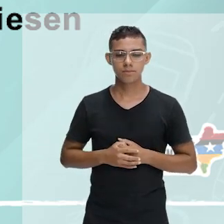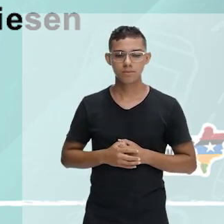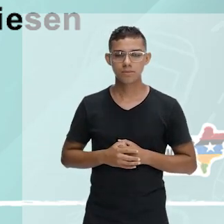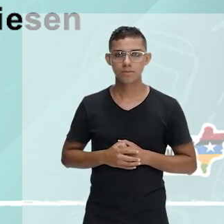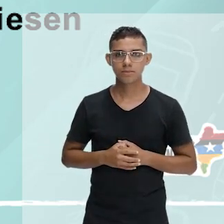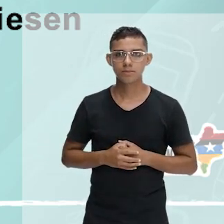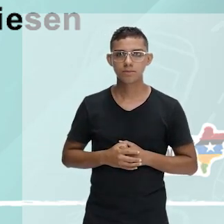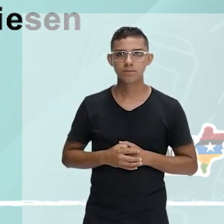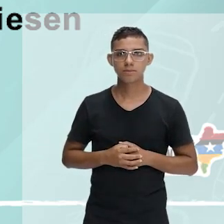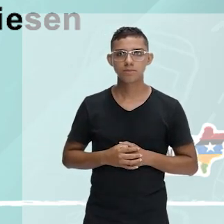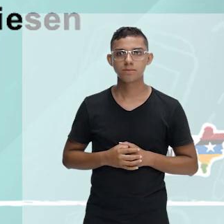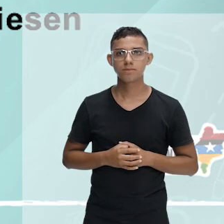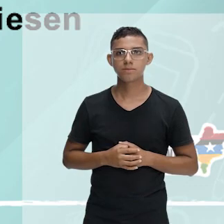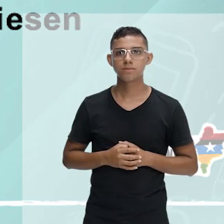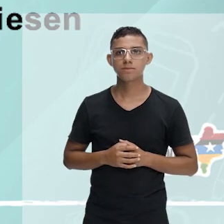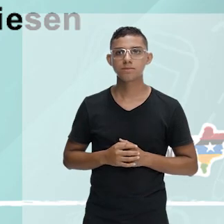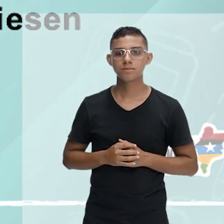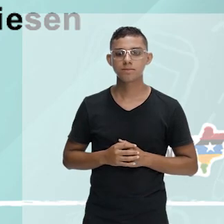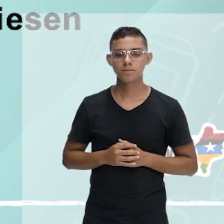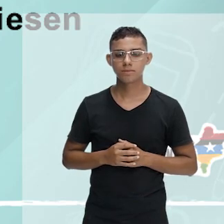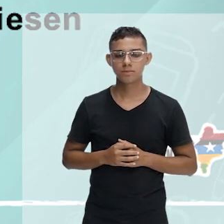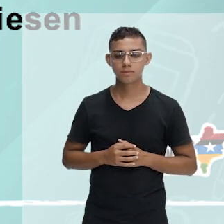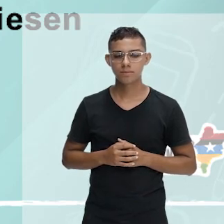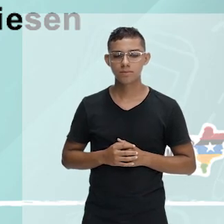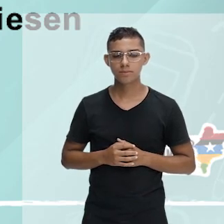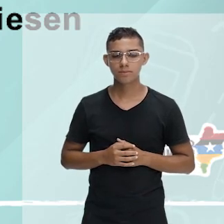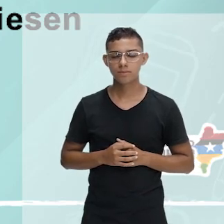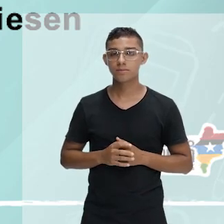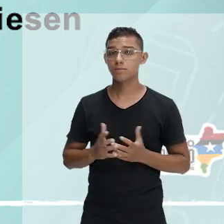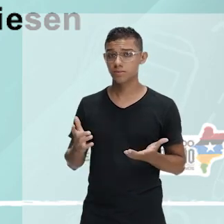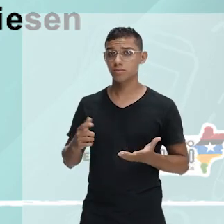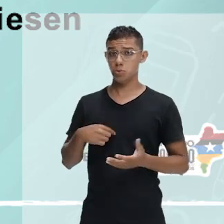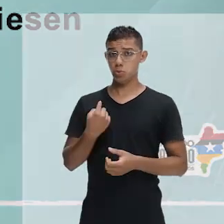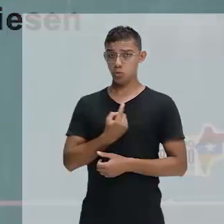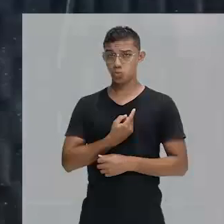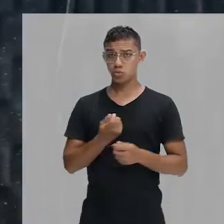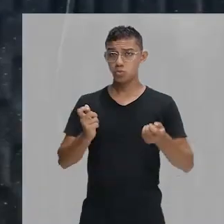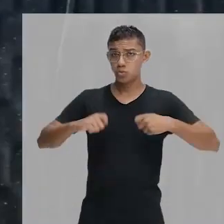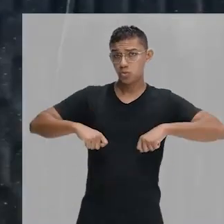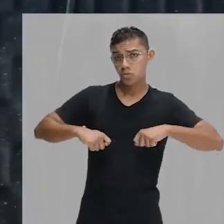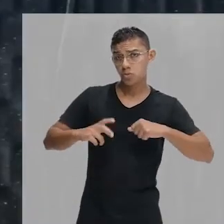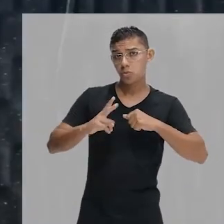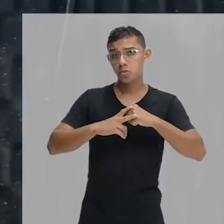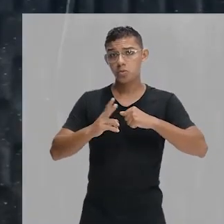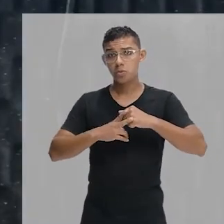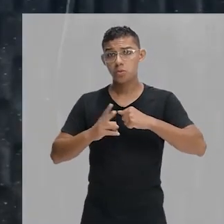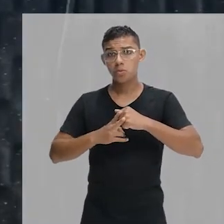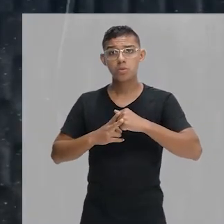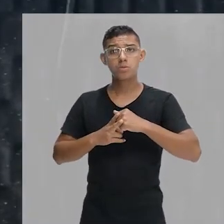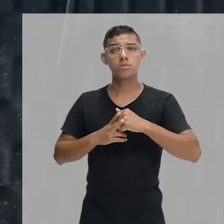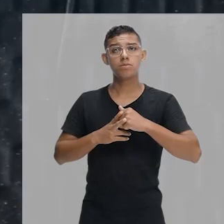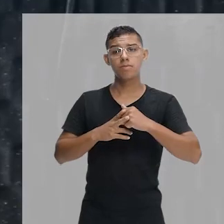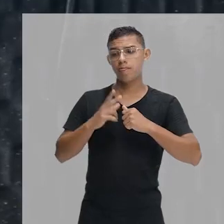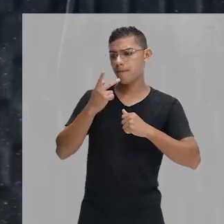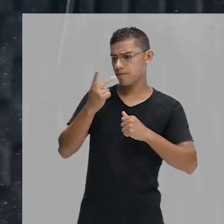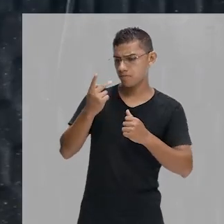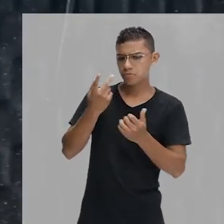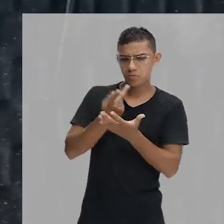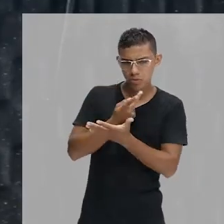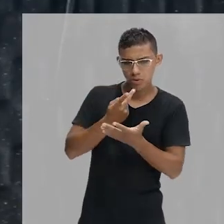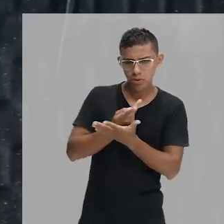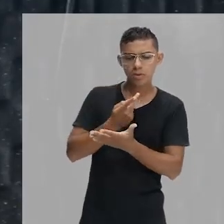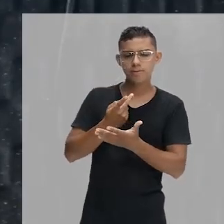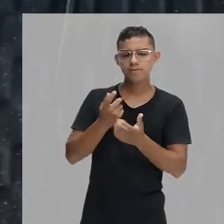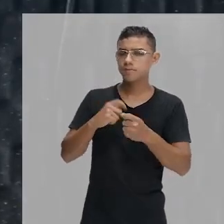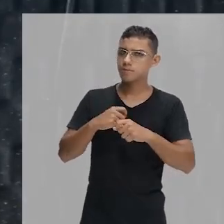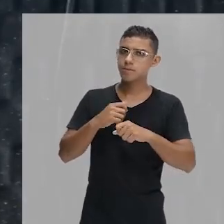bebiesse, bebiessemos, bebiesseis e bebiessem. A gente trabalhar com verbo, né? Ficar pronunciando, se vocês forem fazer esse treino em casa,